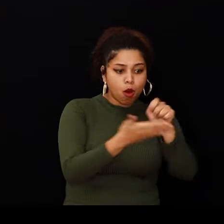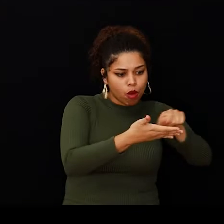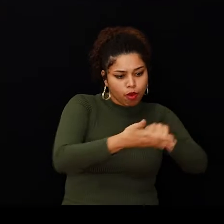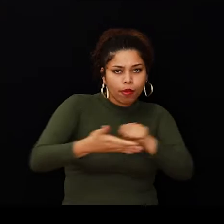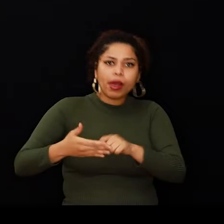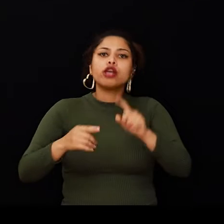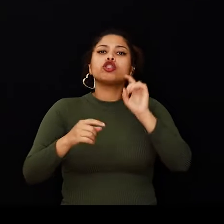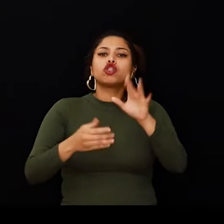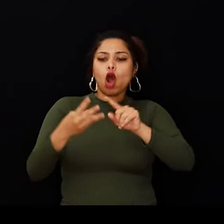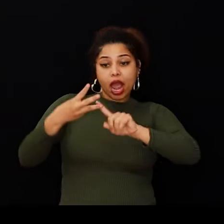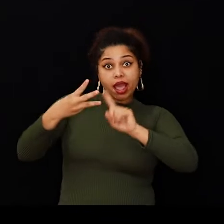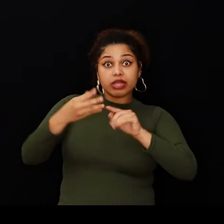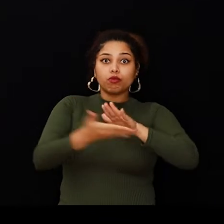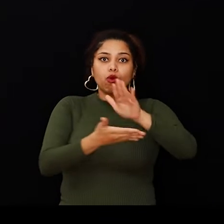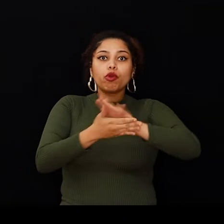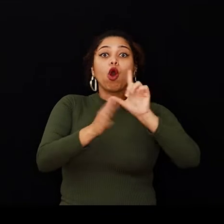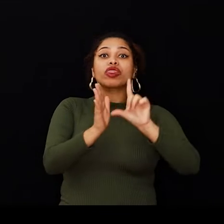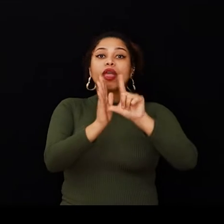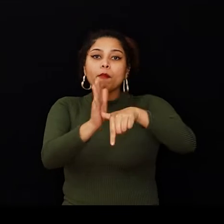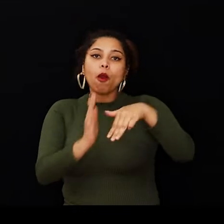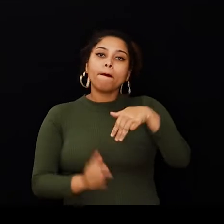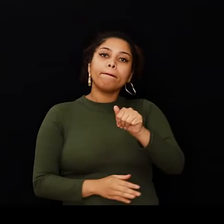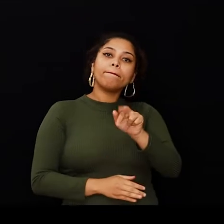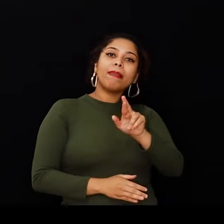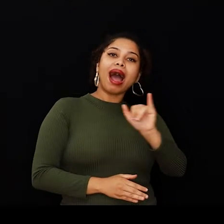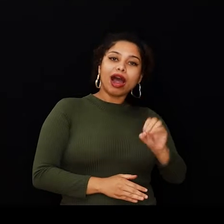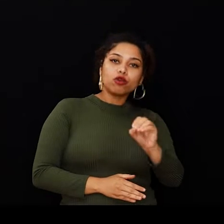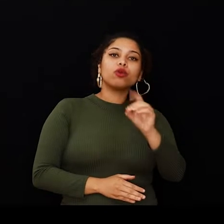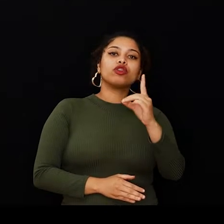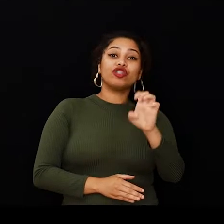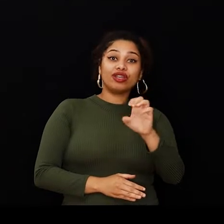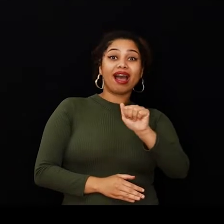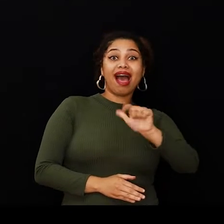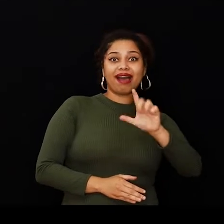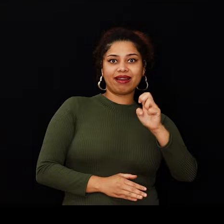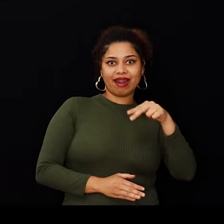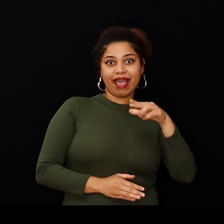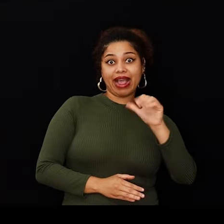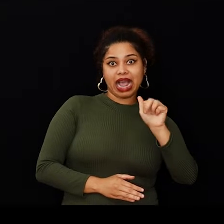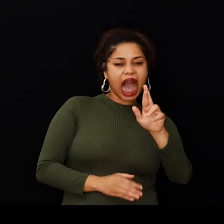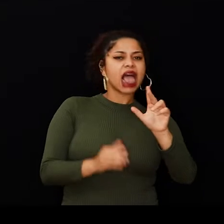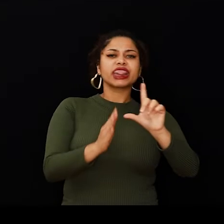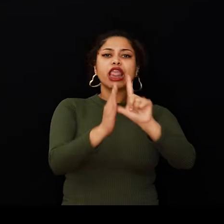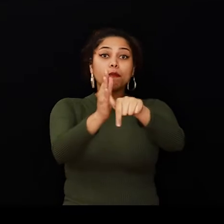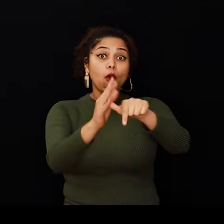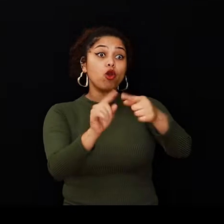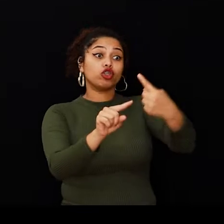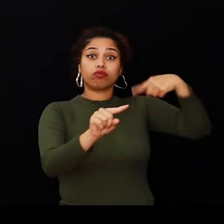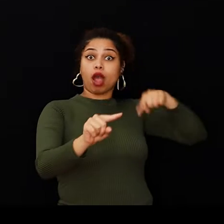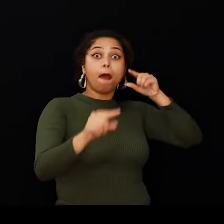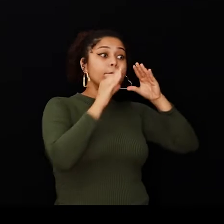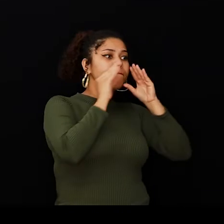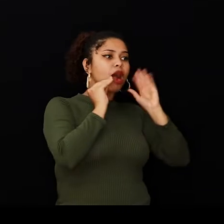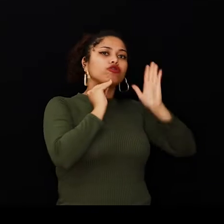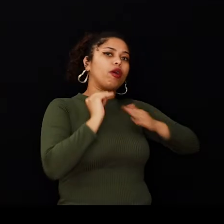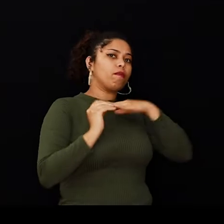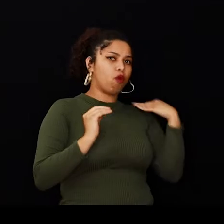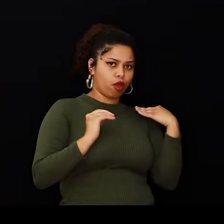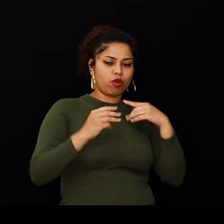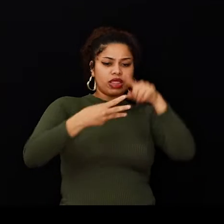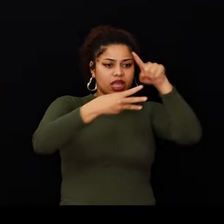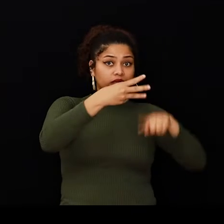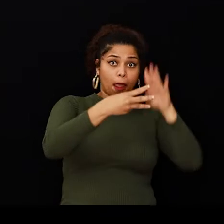Outras Relíquias pelo Mário de Alencar depois da morte do Machado. Fora esses